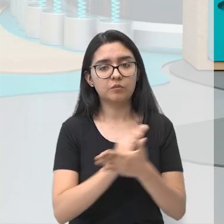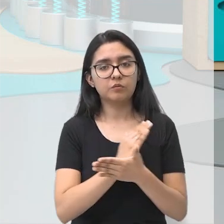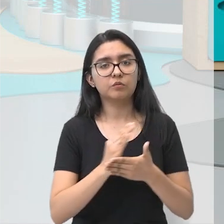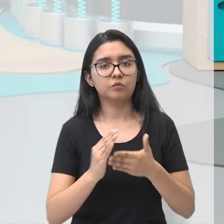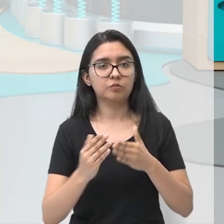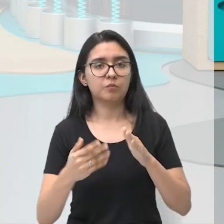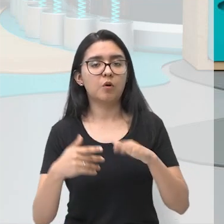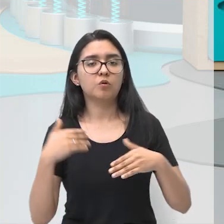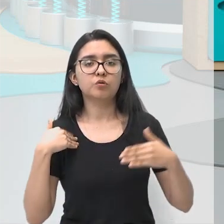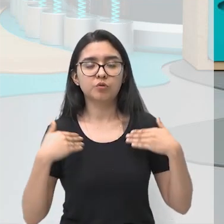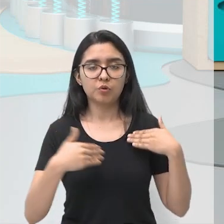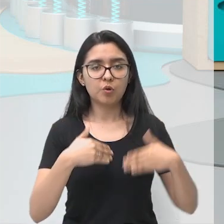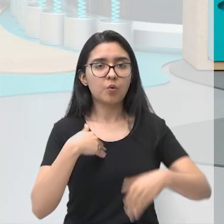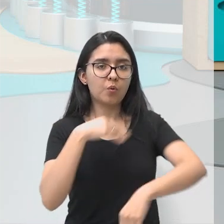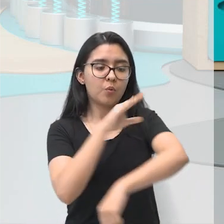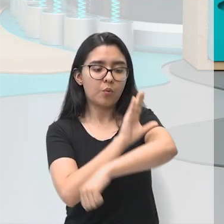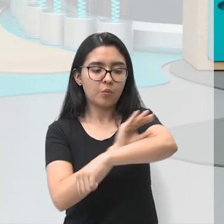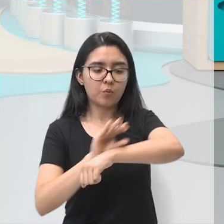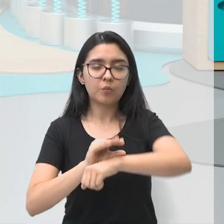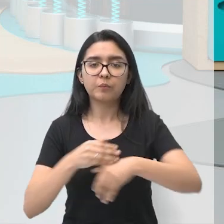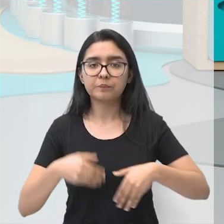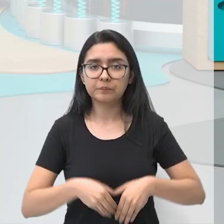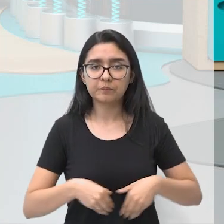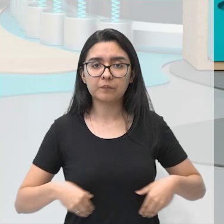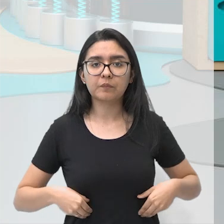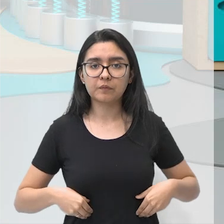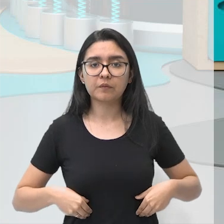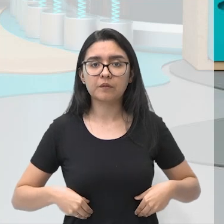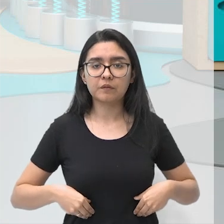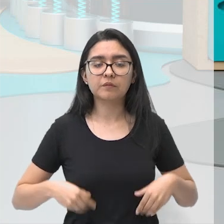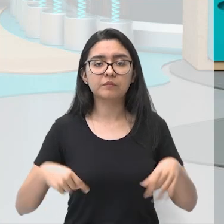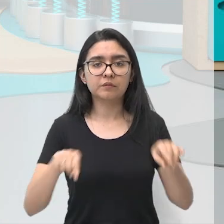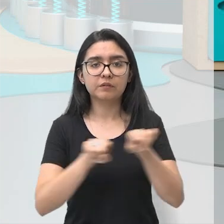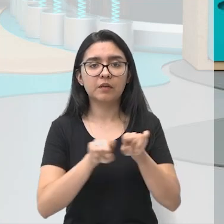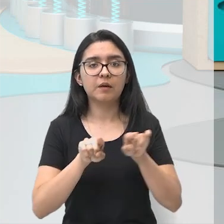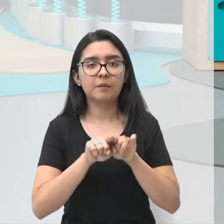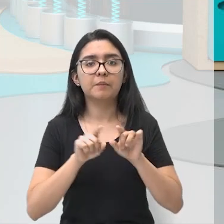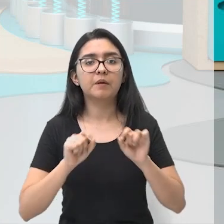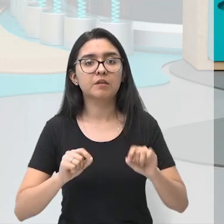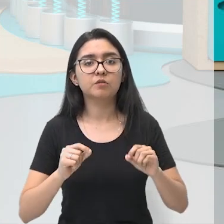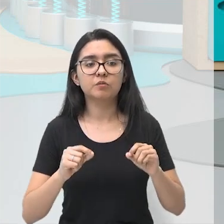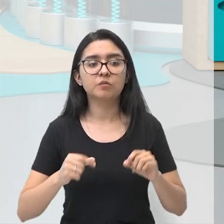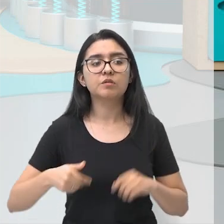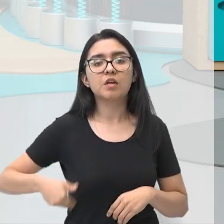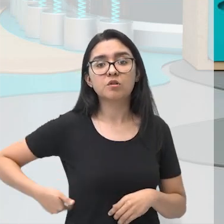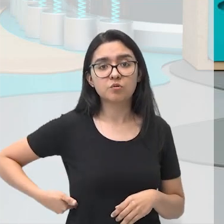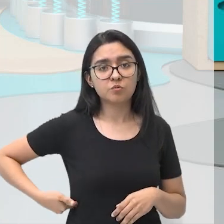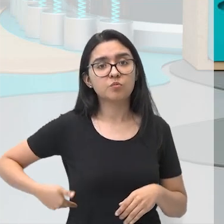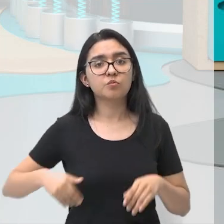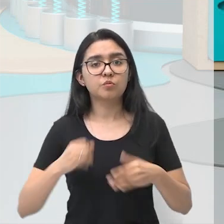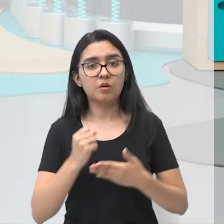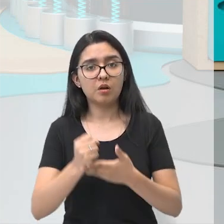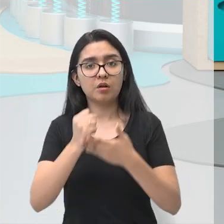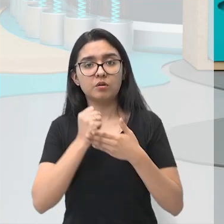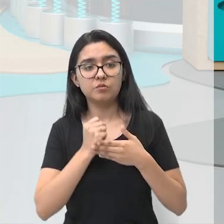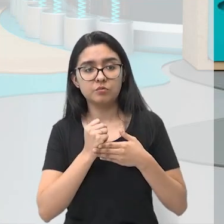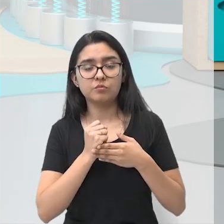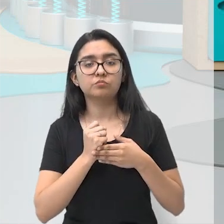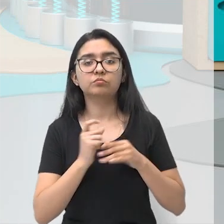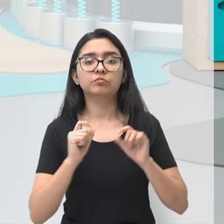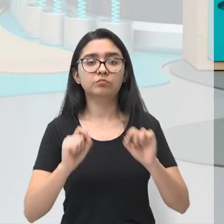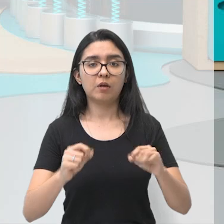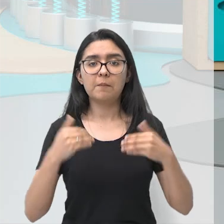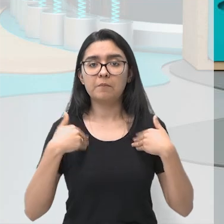grupos musculares, como os músculos do abdômen, os intercostais, que são os que nos ajudam ali na postura, e também os dos membros inferiores, para que a